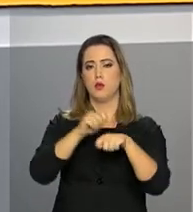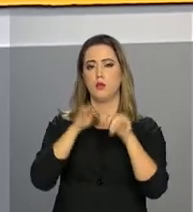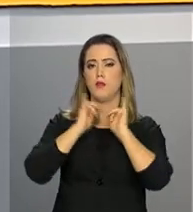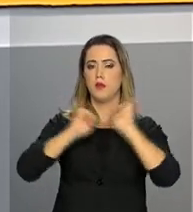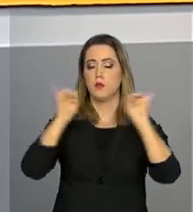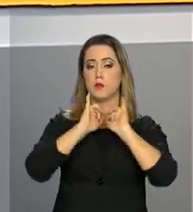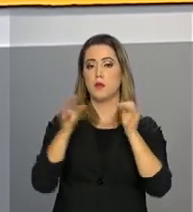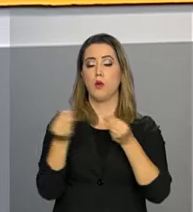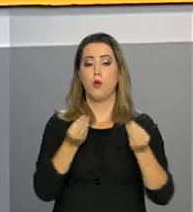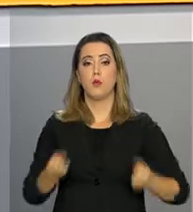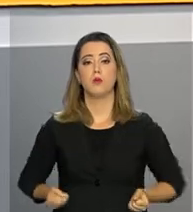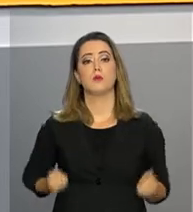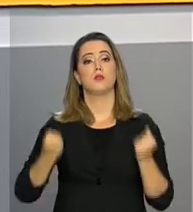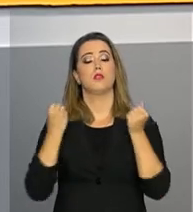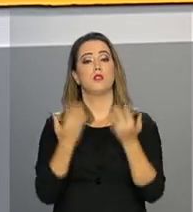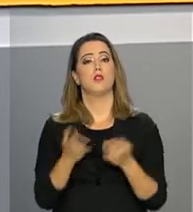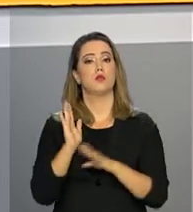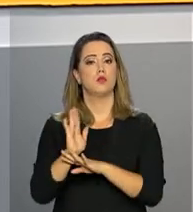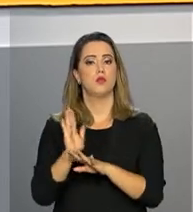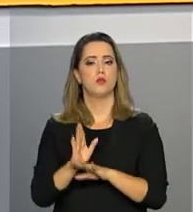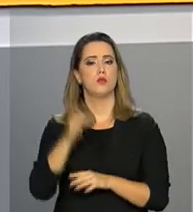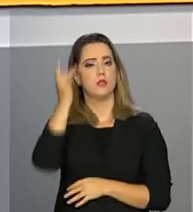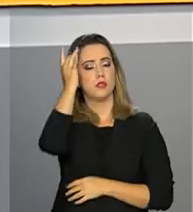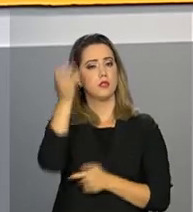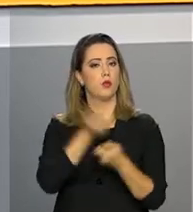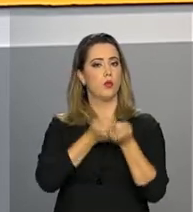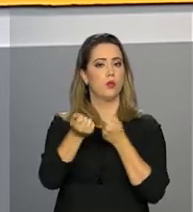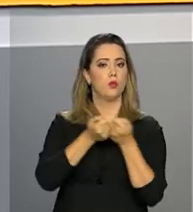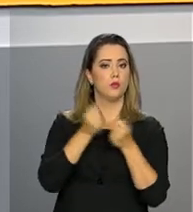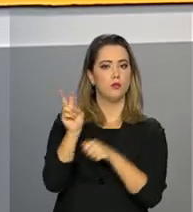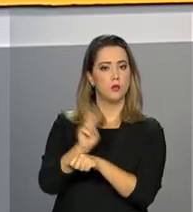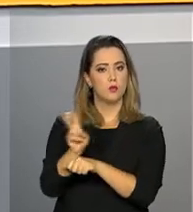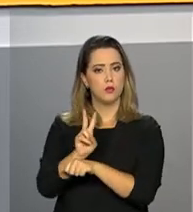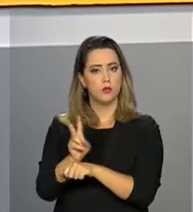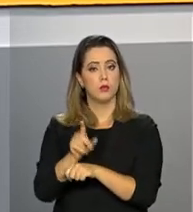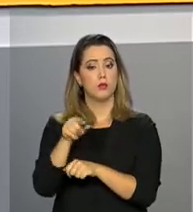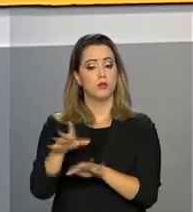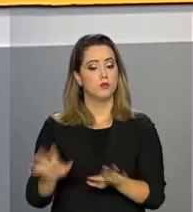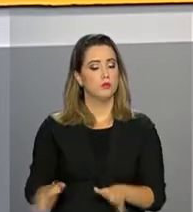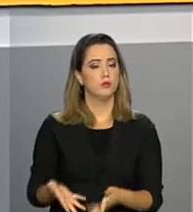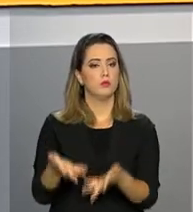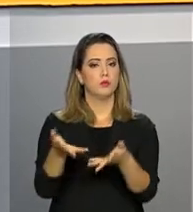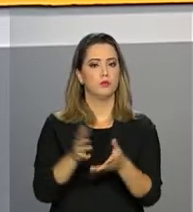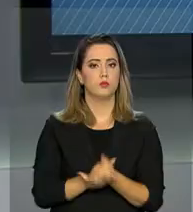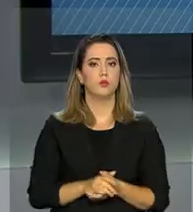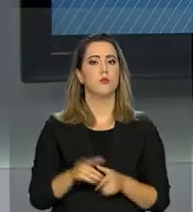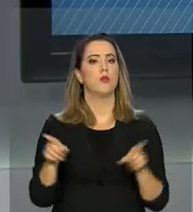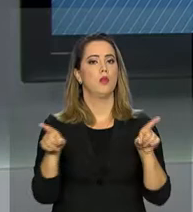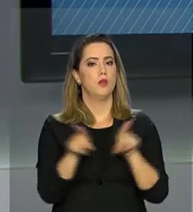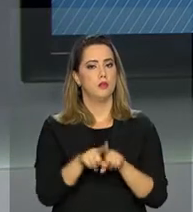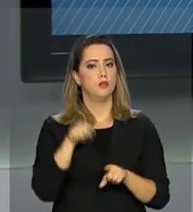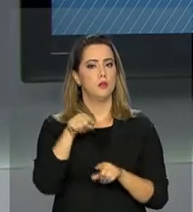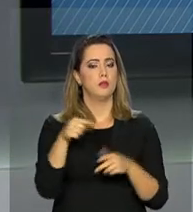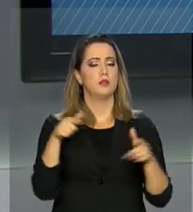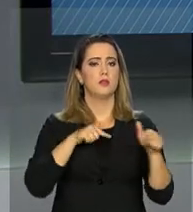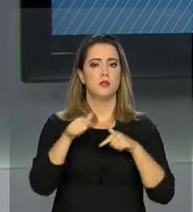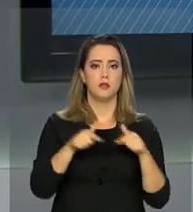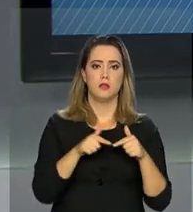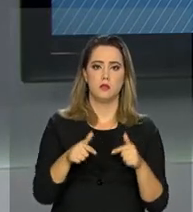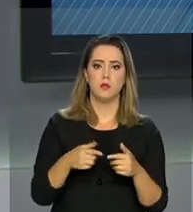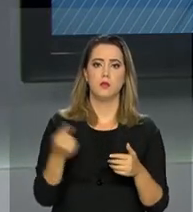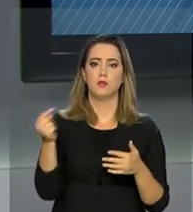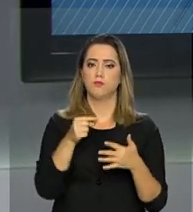gastos com subsídios como forma de facilitar o controle eo monitoramento desses incentivos além dessas ações